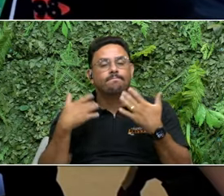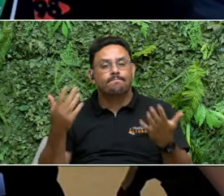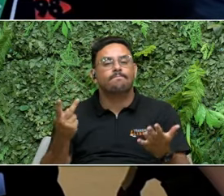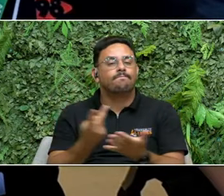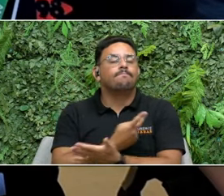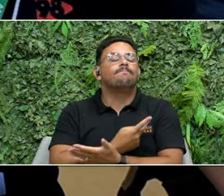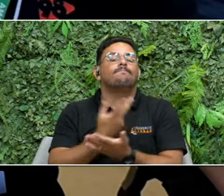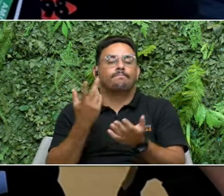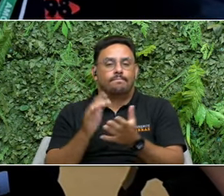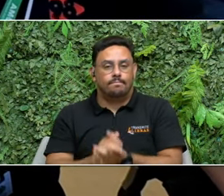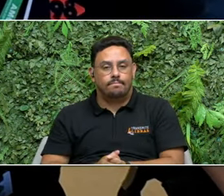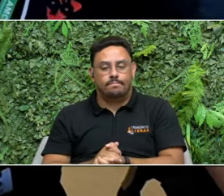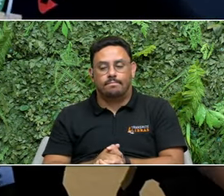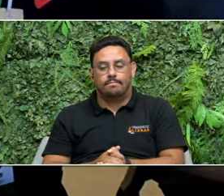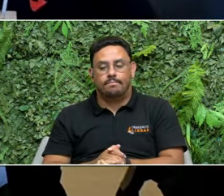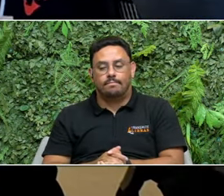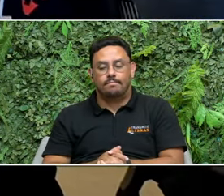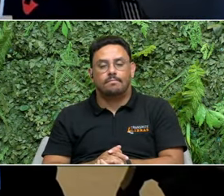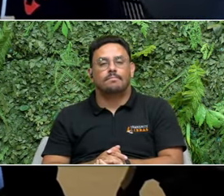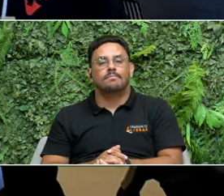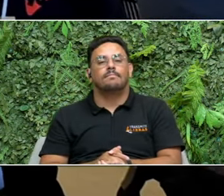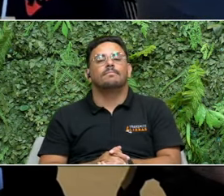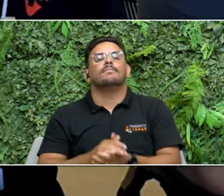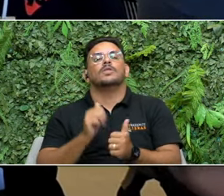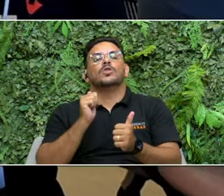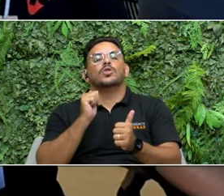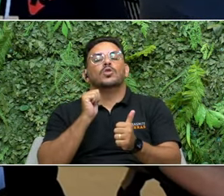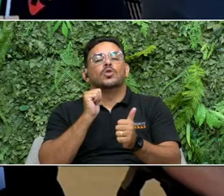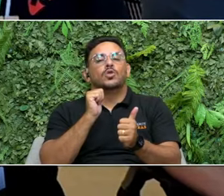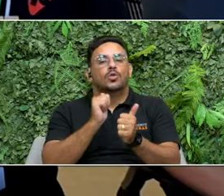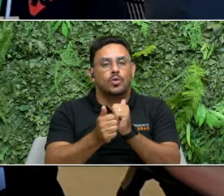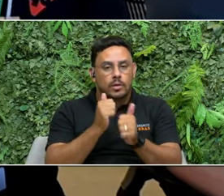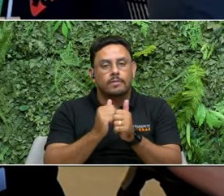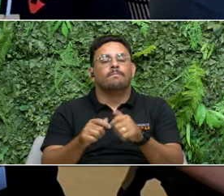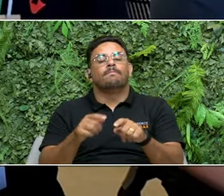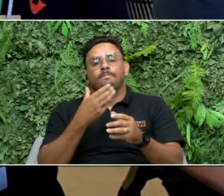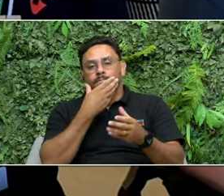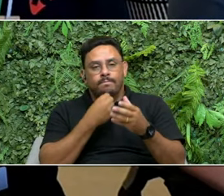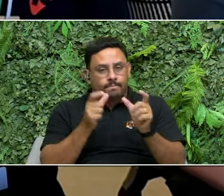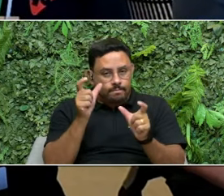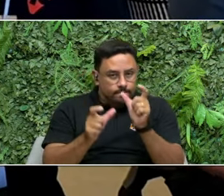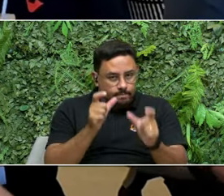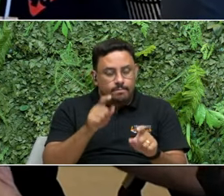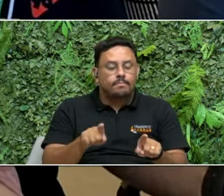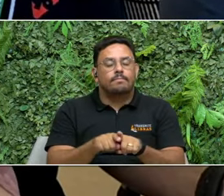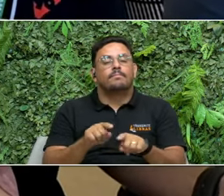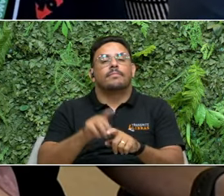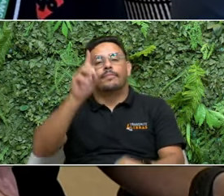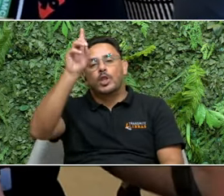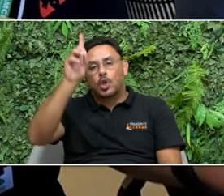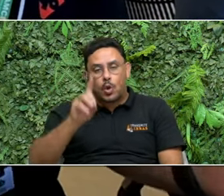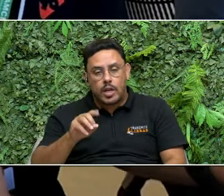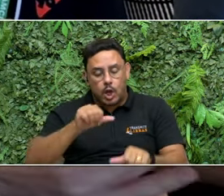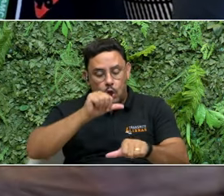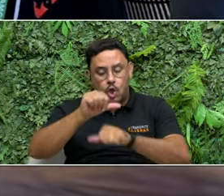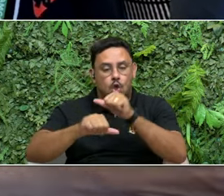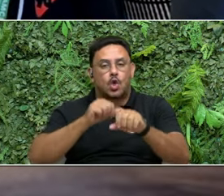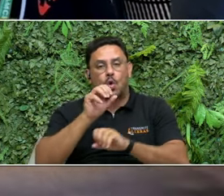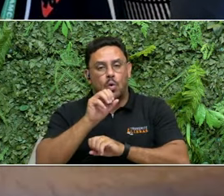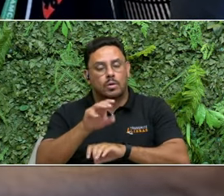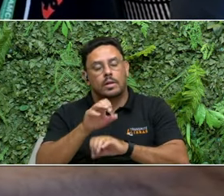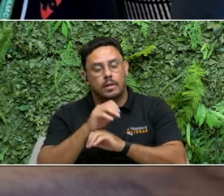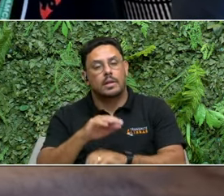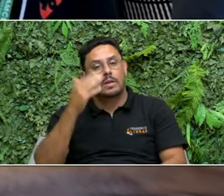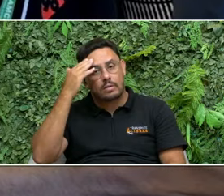torcedor do do jogadores e da diretoria né diretoria que resolveu trocar o técnico porque entendia que